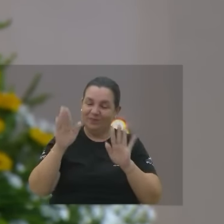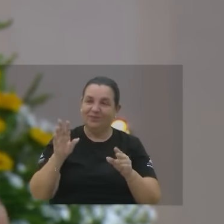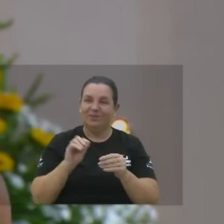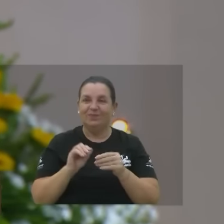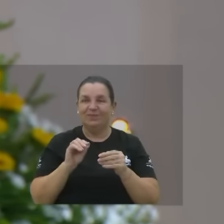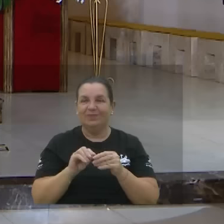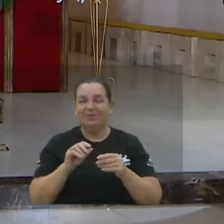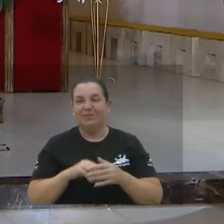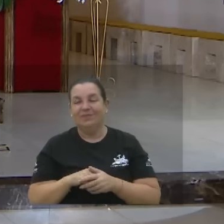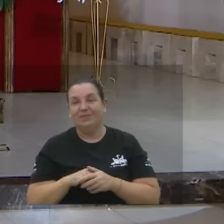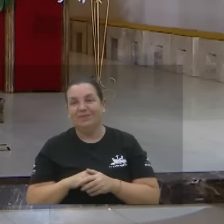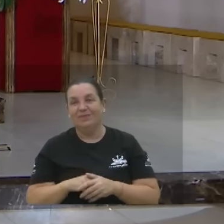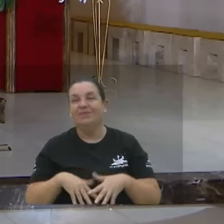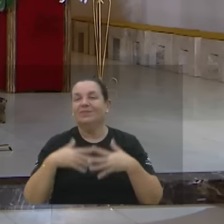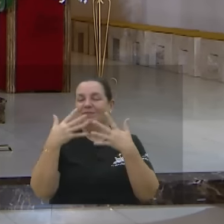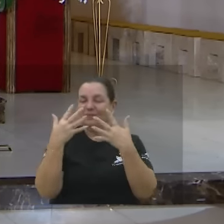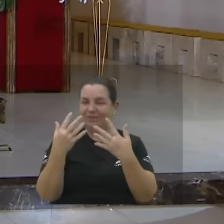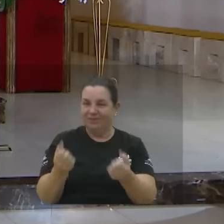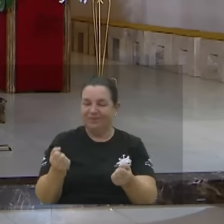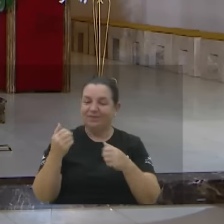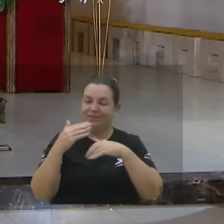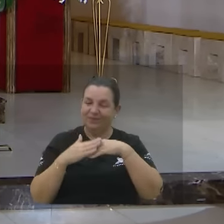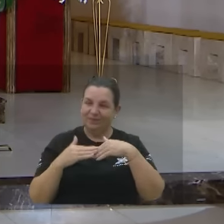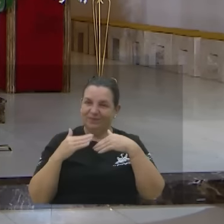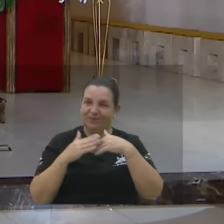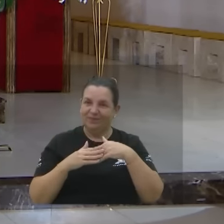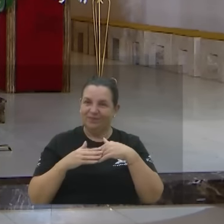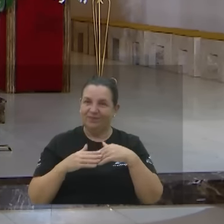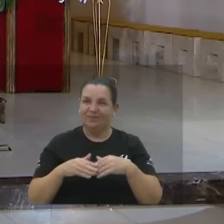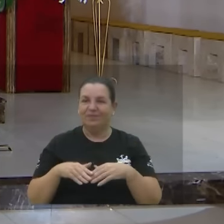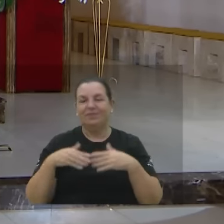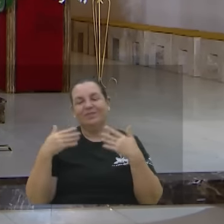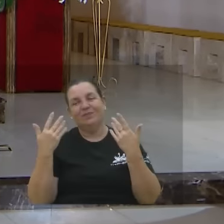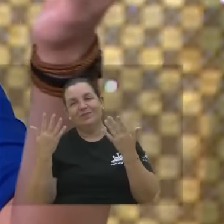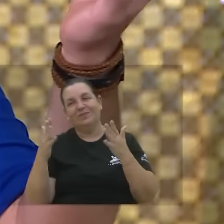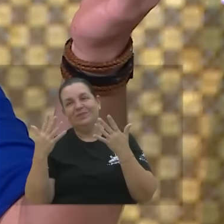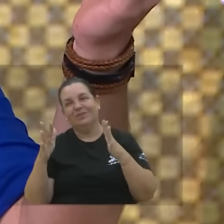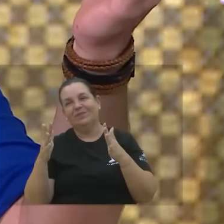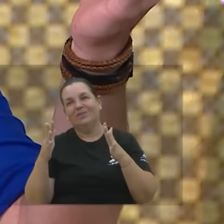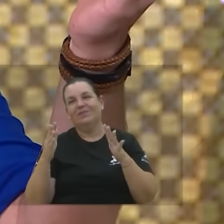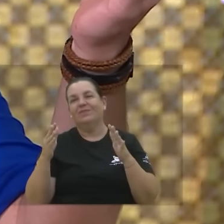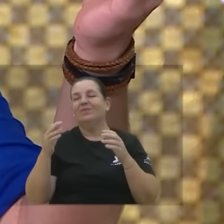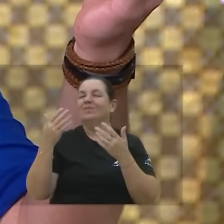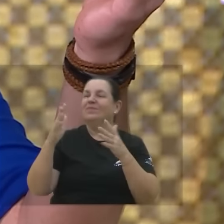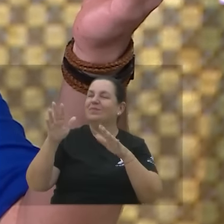fez, então receba com carinho os votos de Jesus.